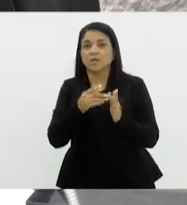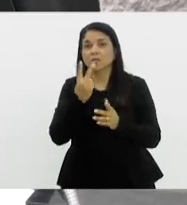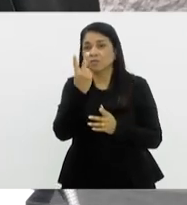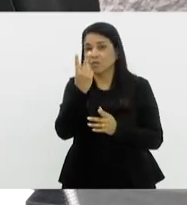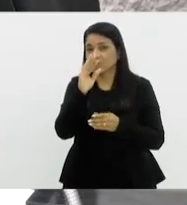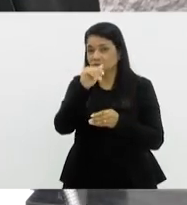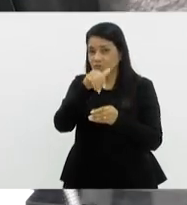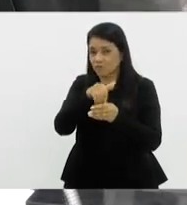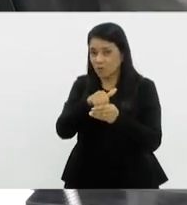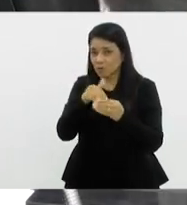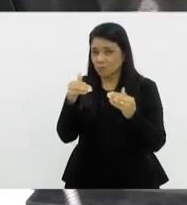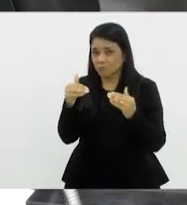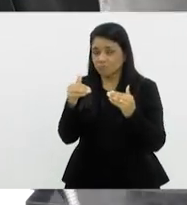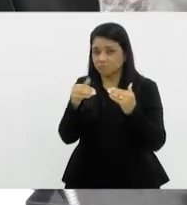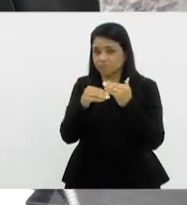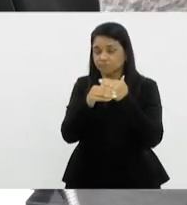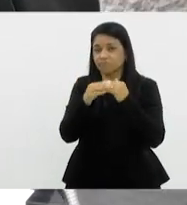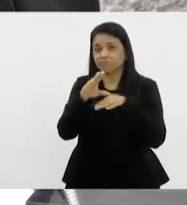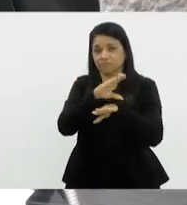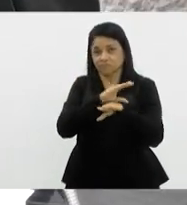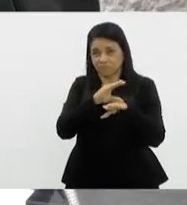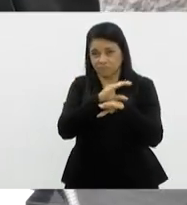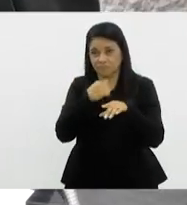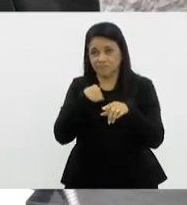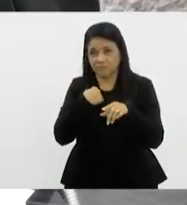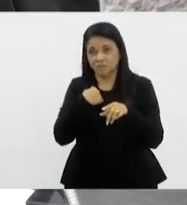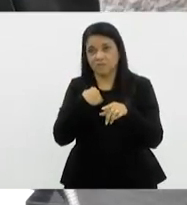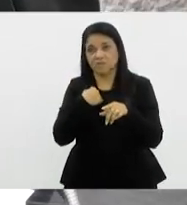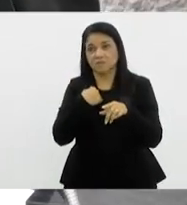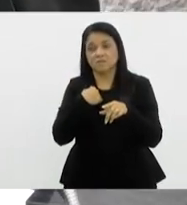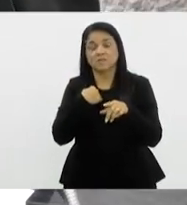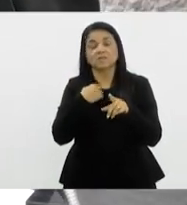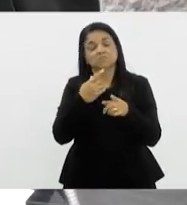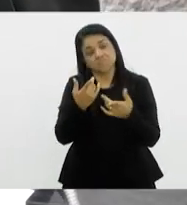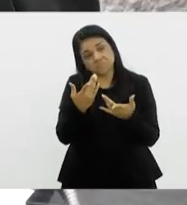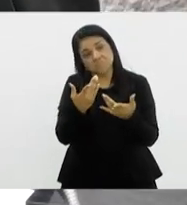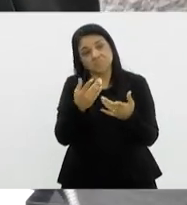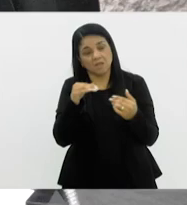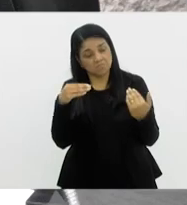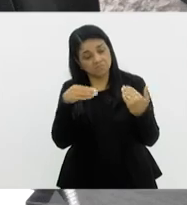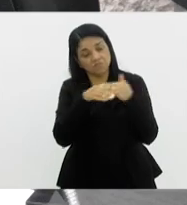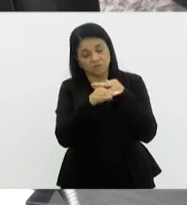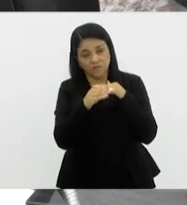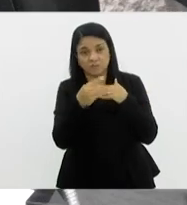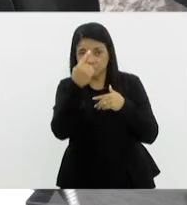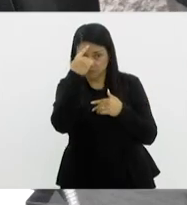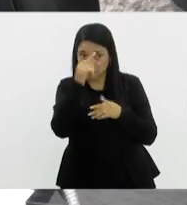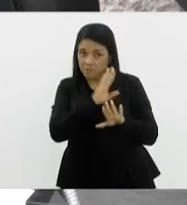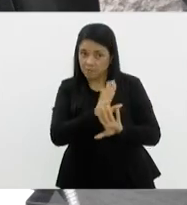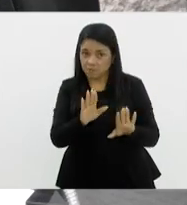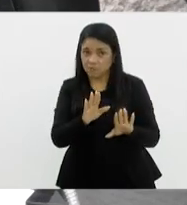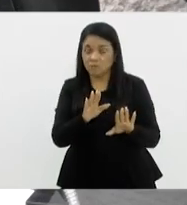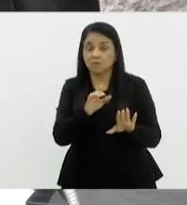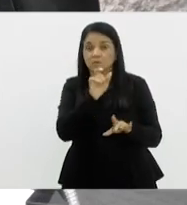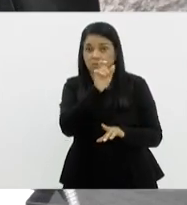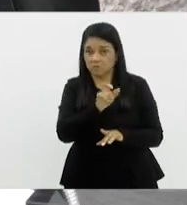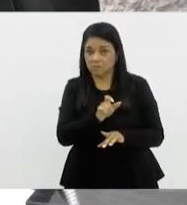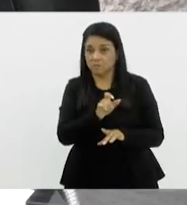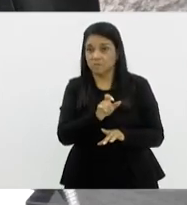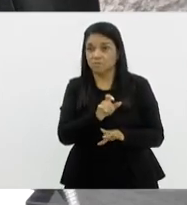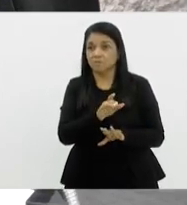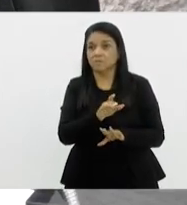pela constitucionalidade, eu não troco meu voto pela inconstitucionalidade, que eu fundamento na inconstitucionalidade, que você quer um pensamento divergente, Vossa Excelência. Se Vossa Excelência